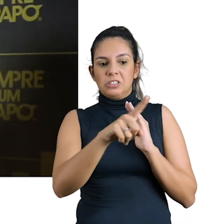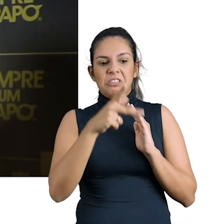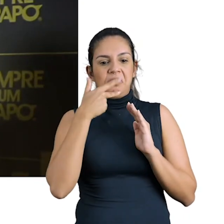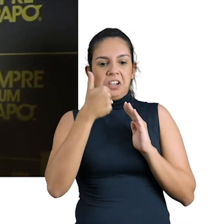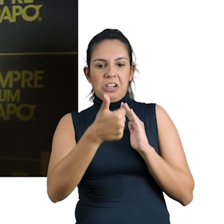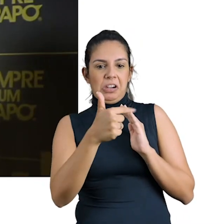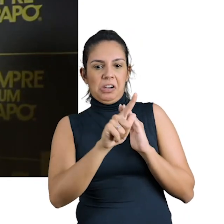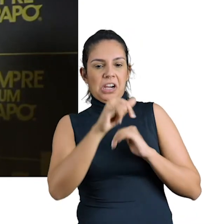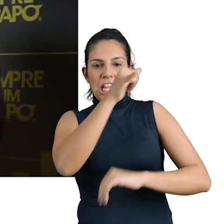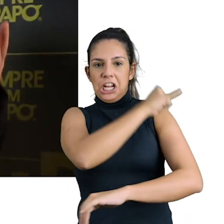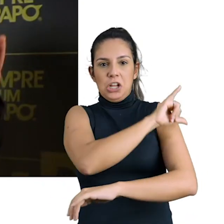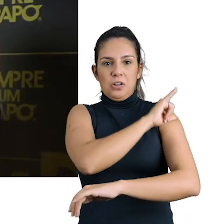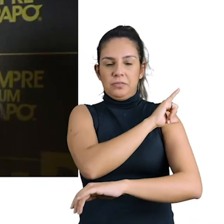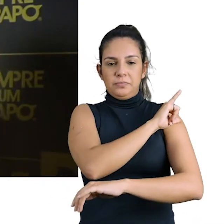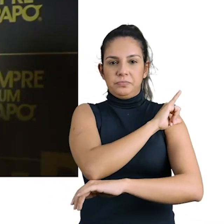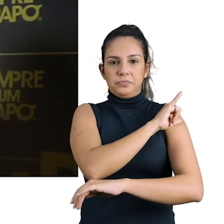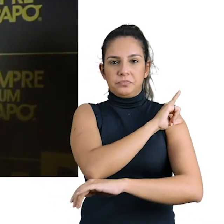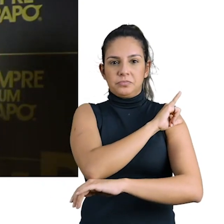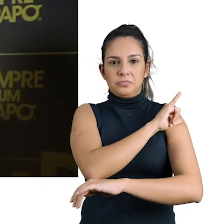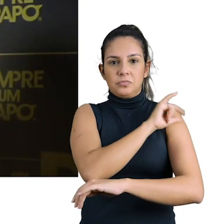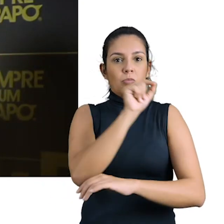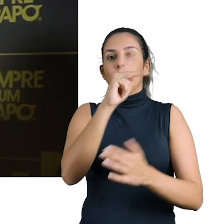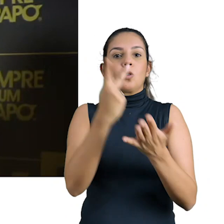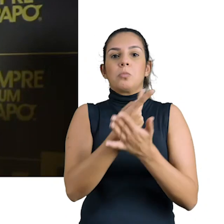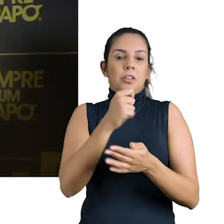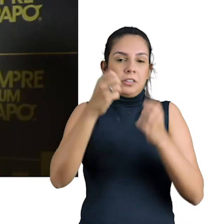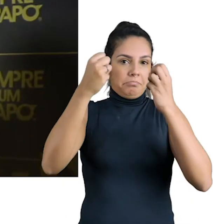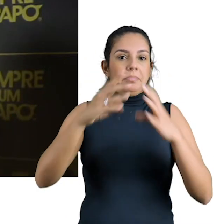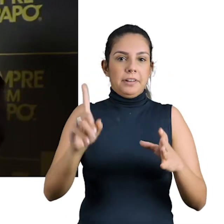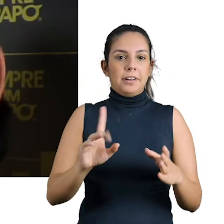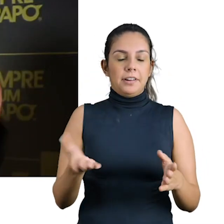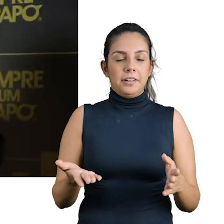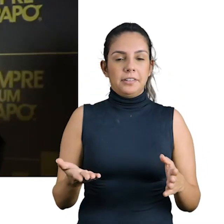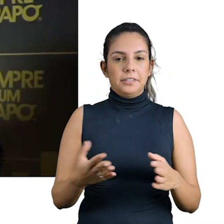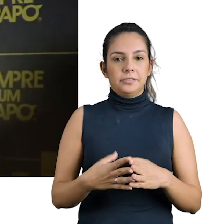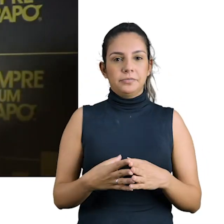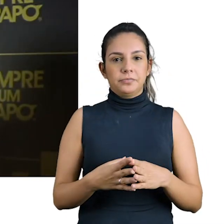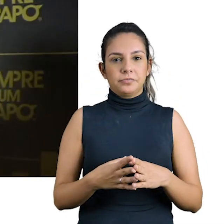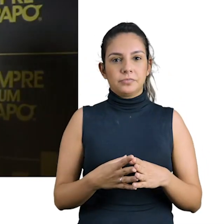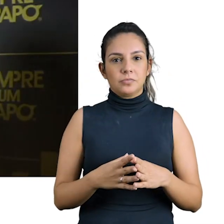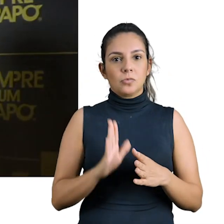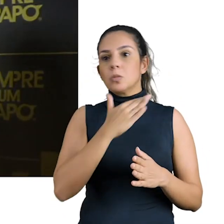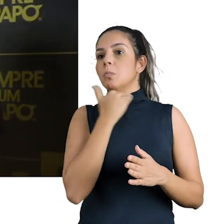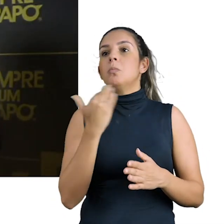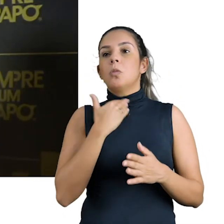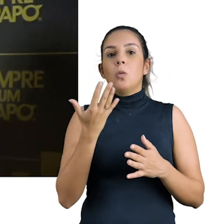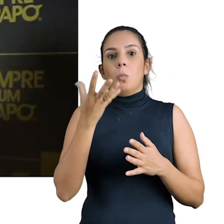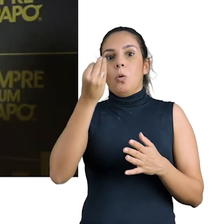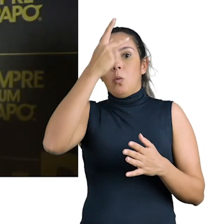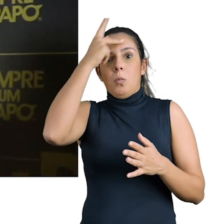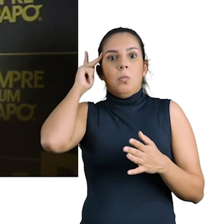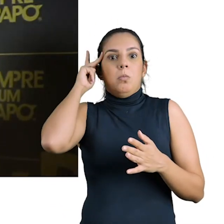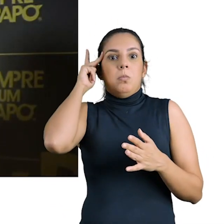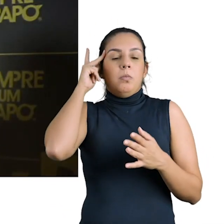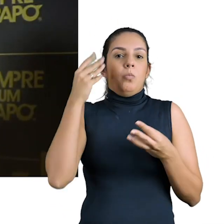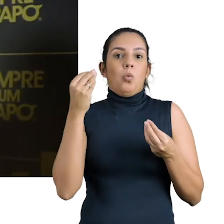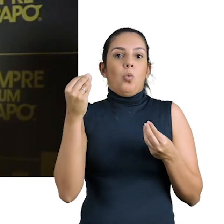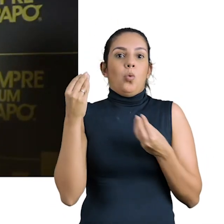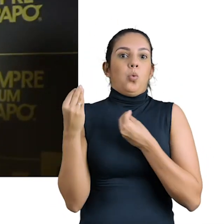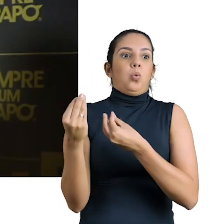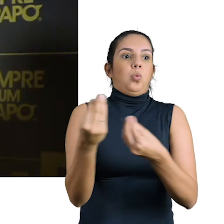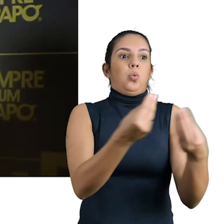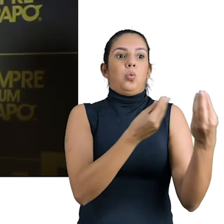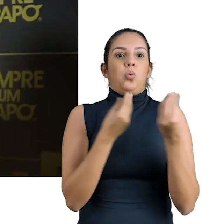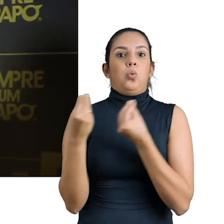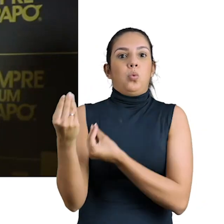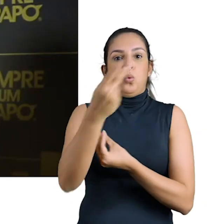mais consenso. Rio de Janeiro, eu não preciso dizer o que está acontecendo. Vem dali um genocídio, é a coisa mais óbvia do mundo,